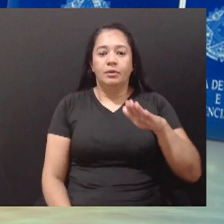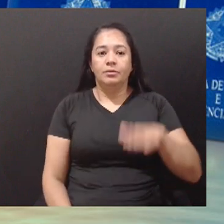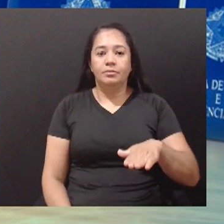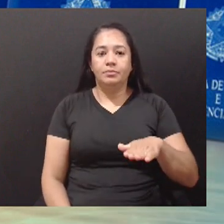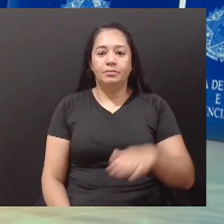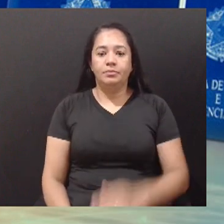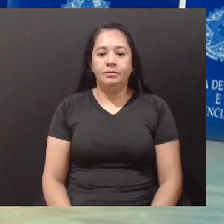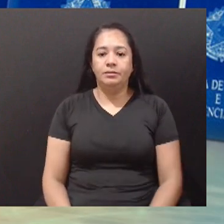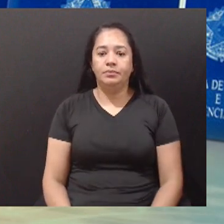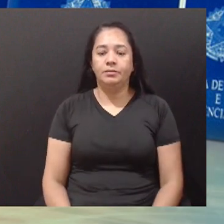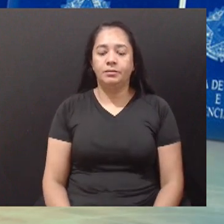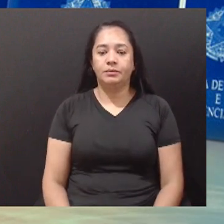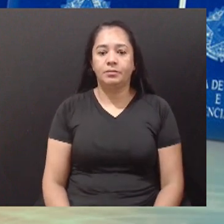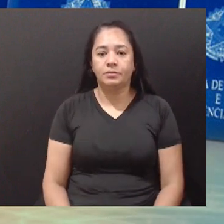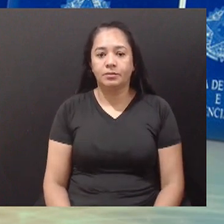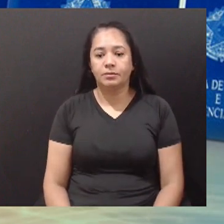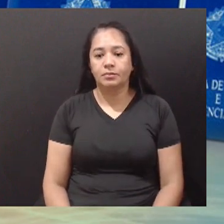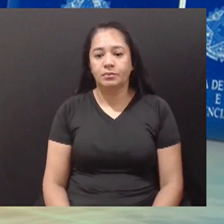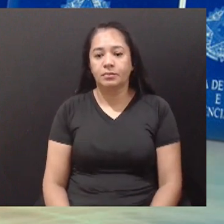tarde.